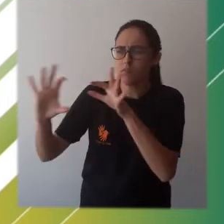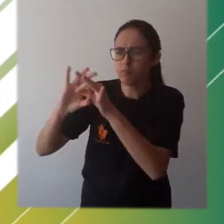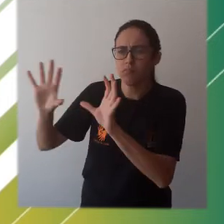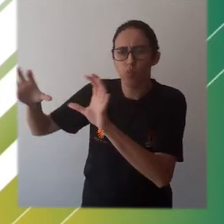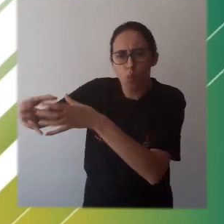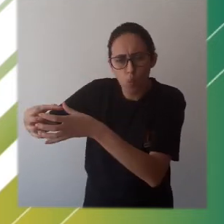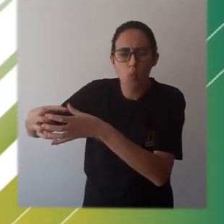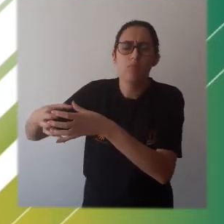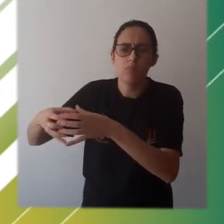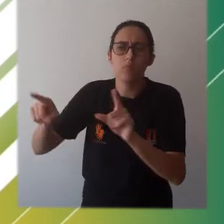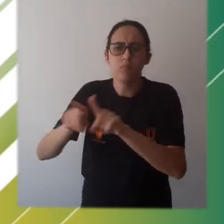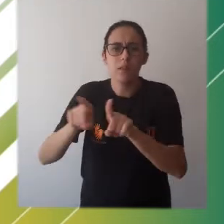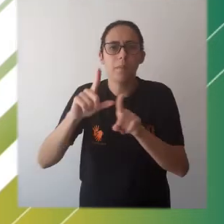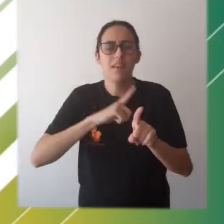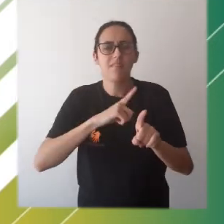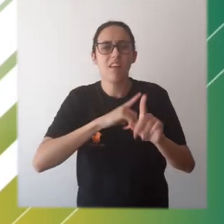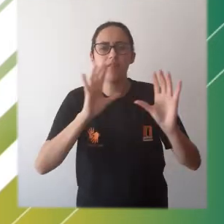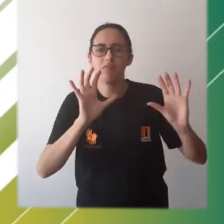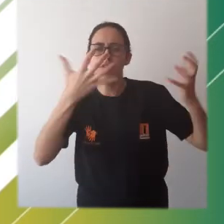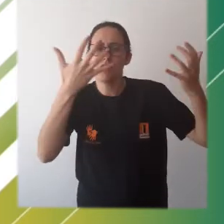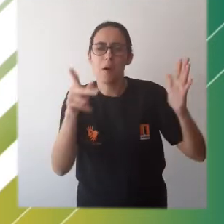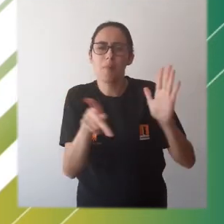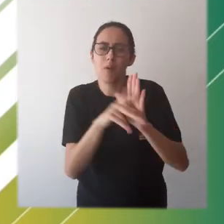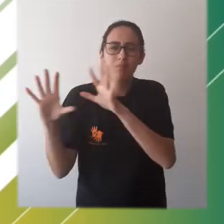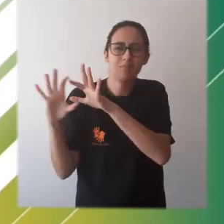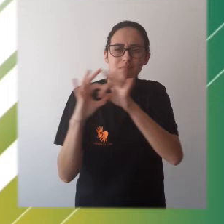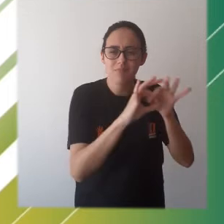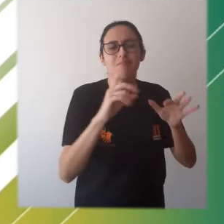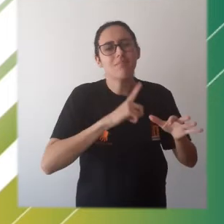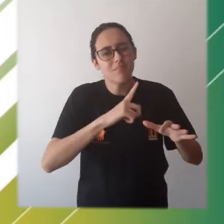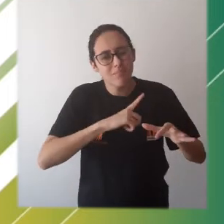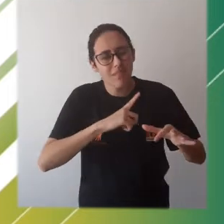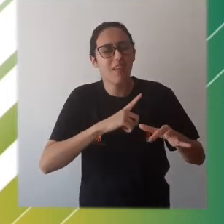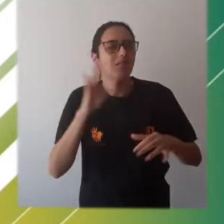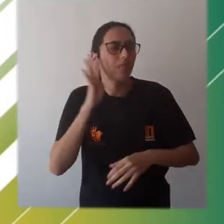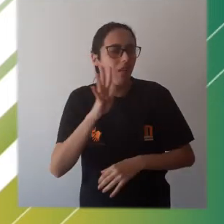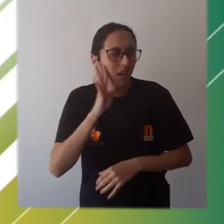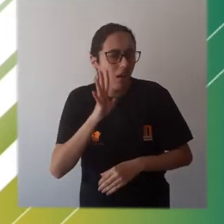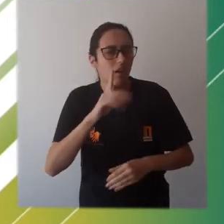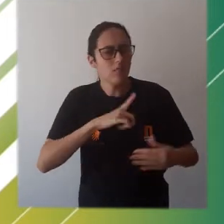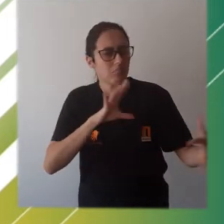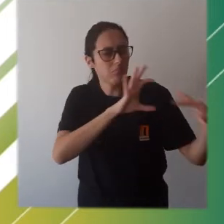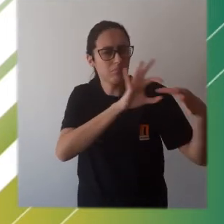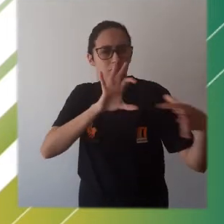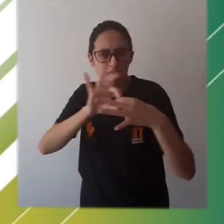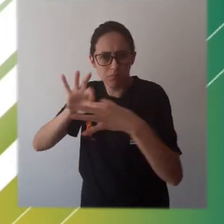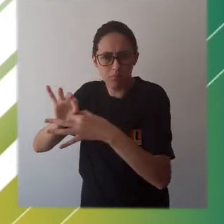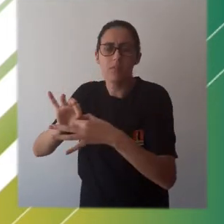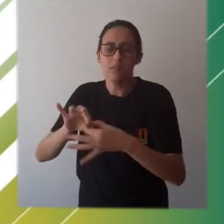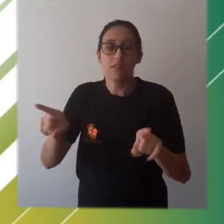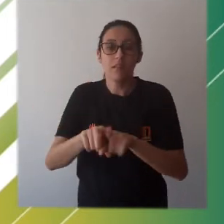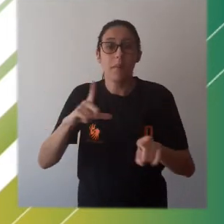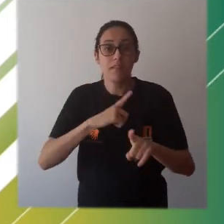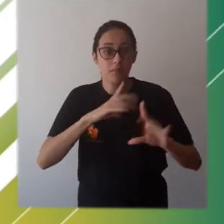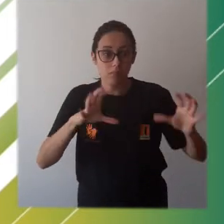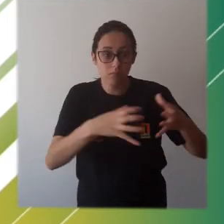parceria com o CPB, o próprio Festival Paralímpico, que nós realizamos anualmente em parceria com o CPB. Criamos aqui